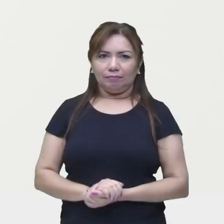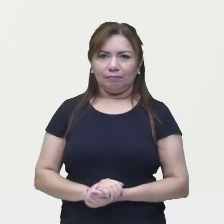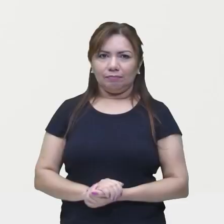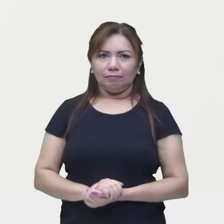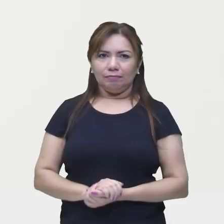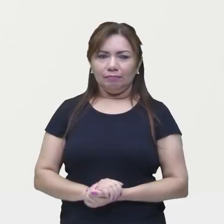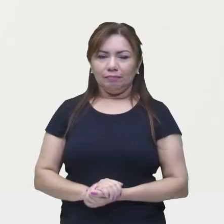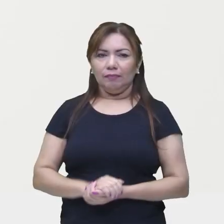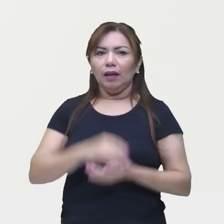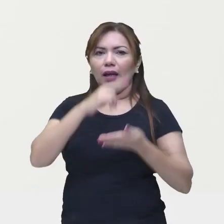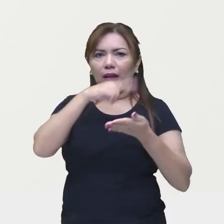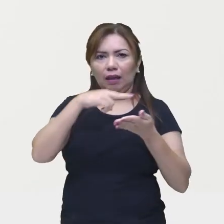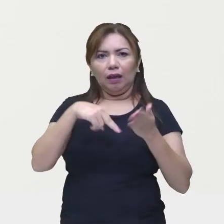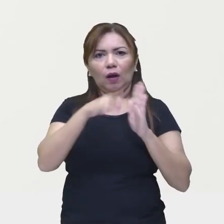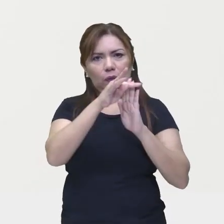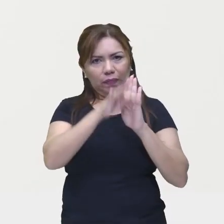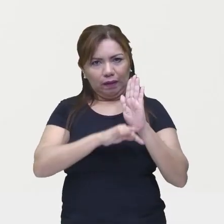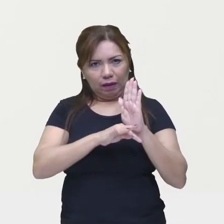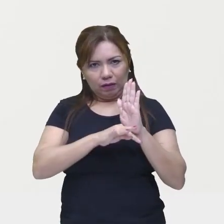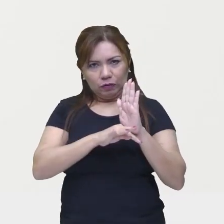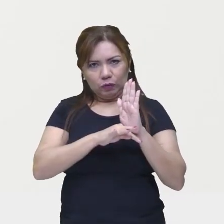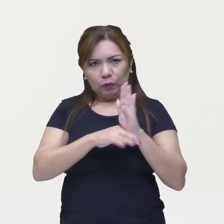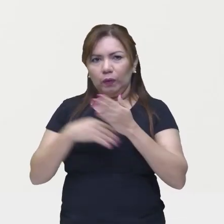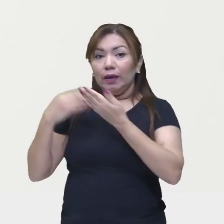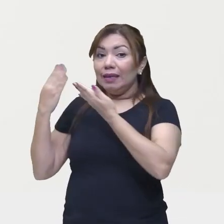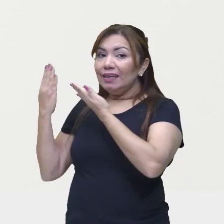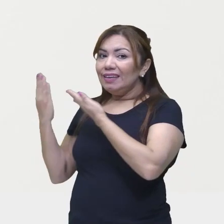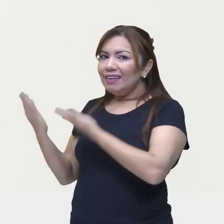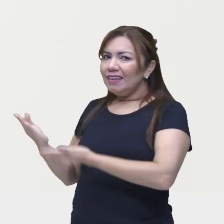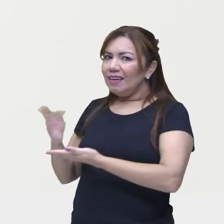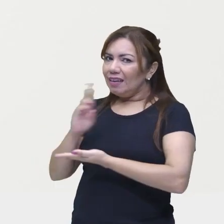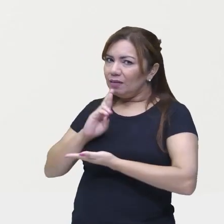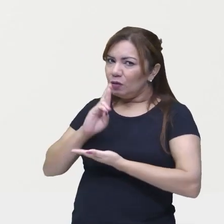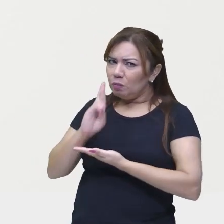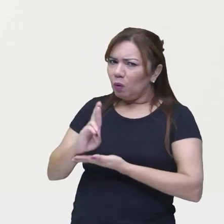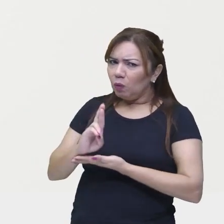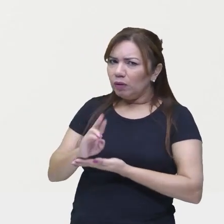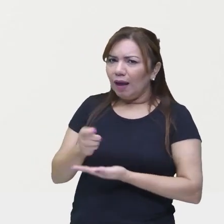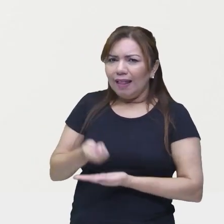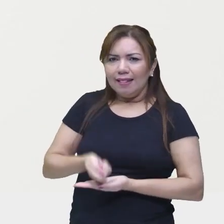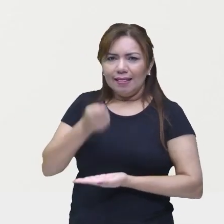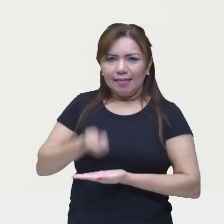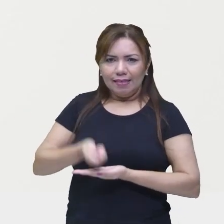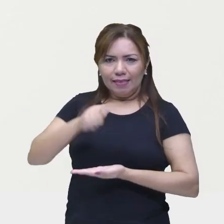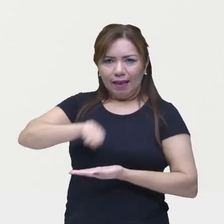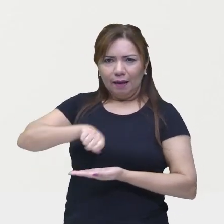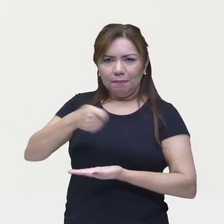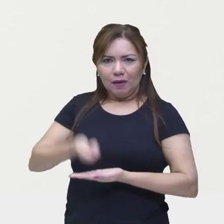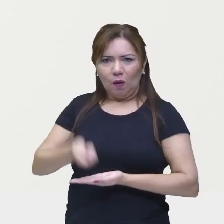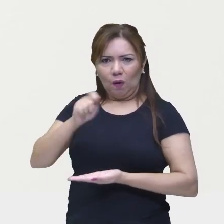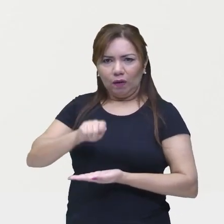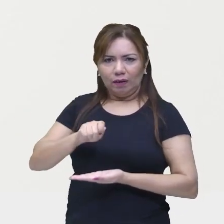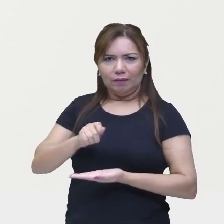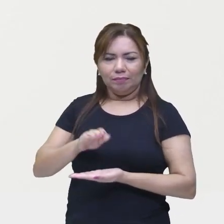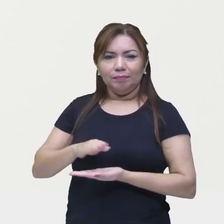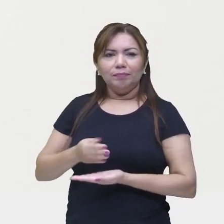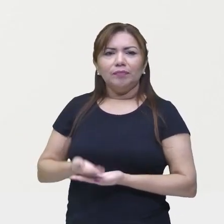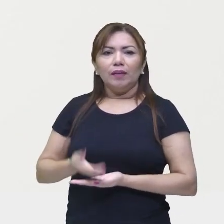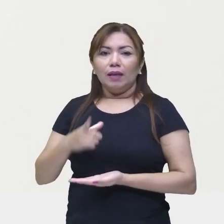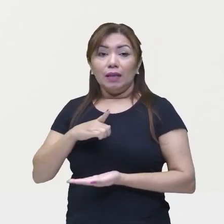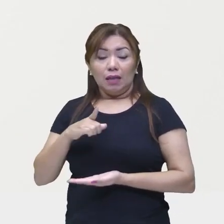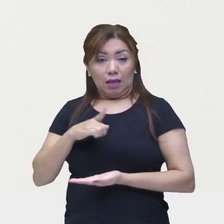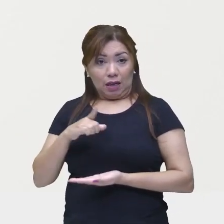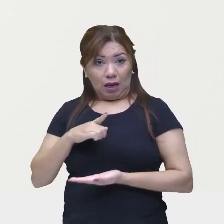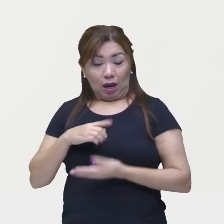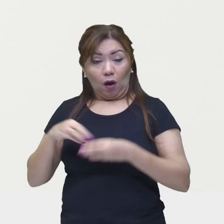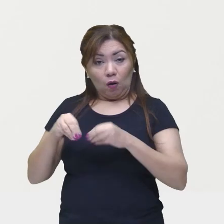Leia o texto abaixo e responda. Tapioca simples. Ingredientes: uma xícara de